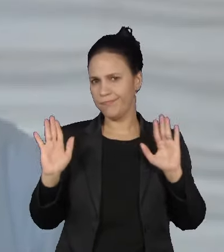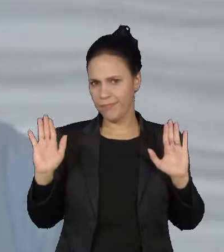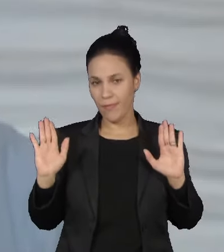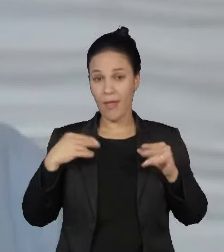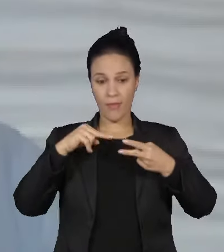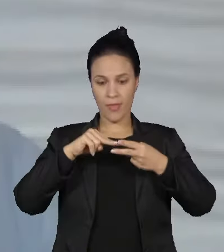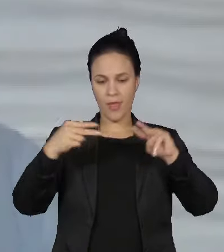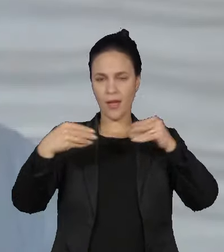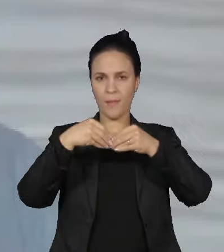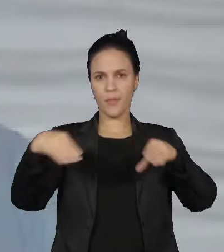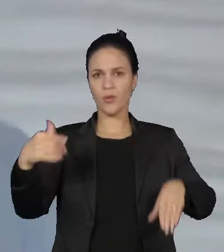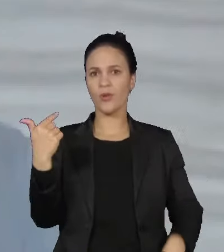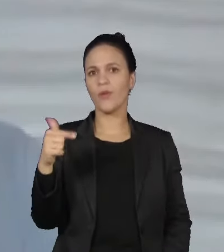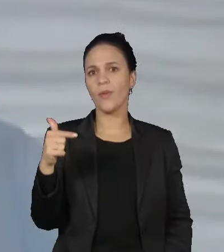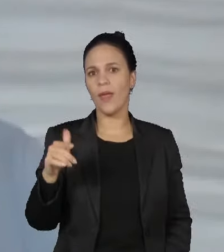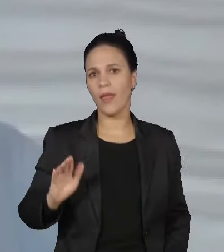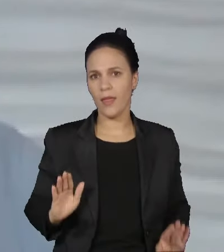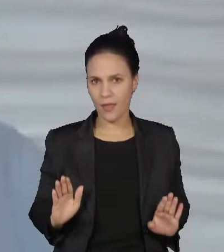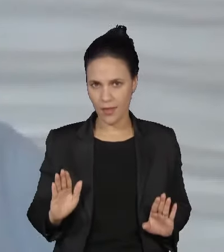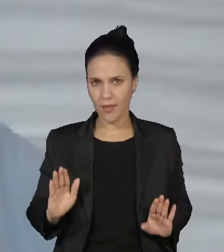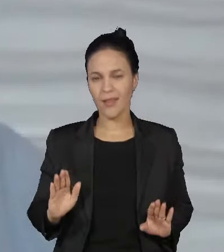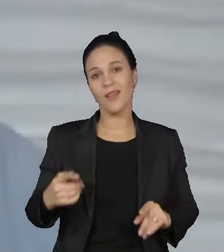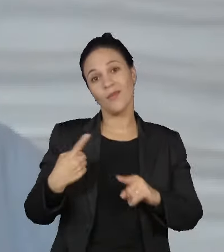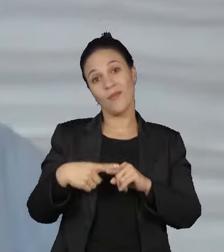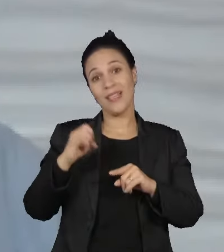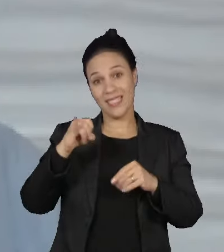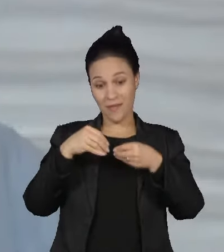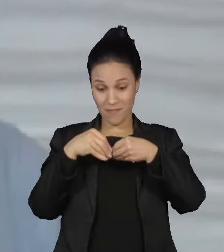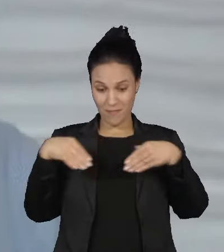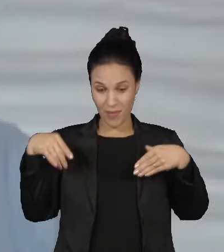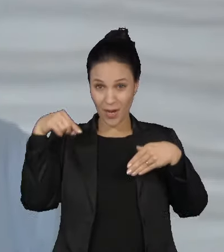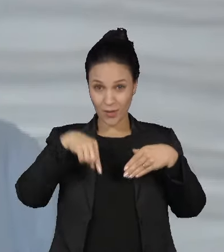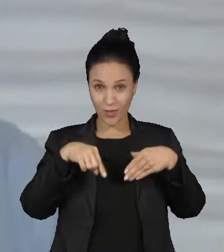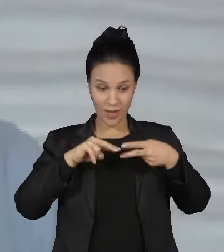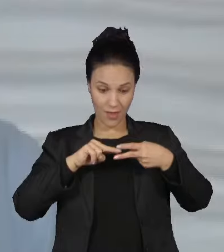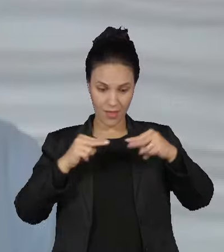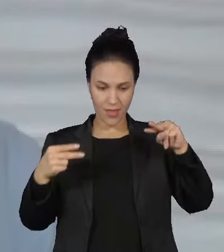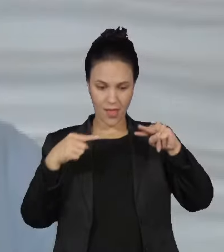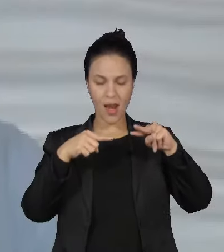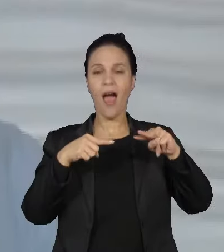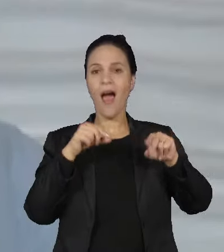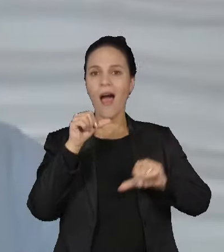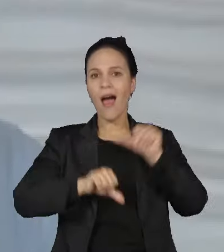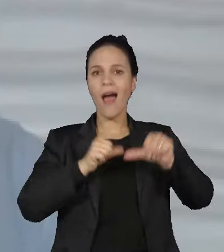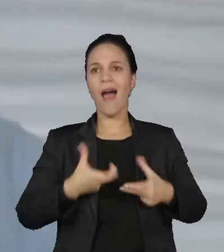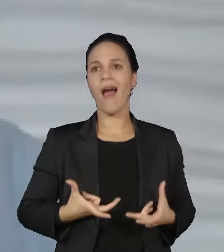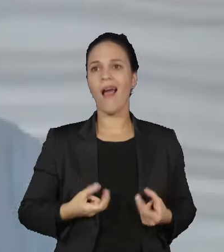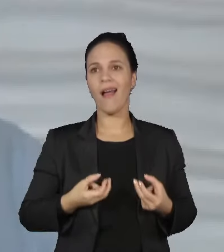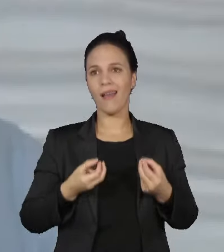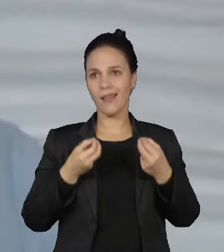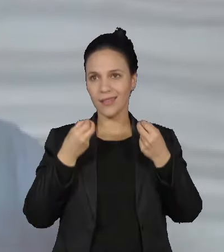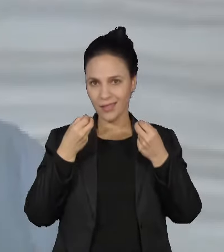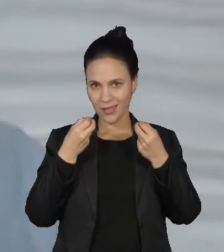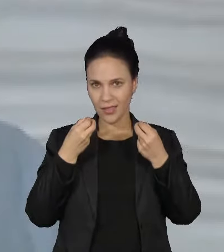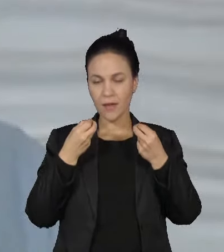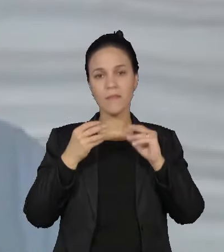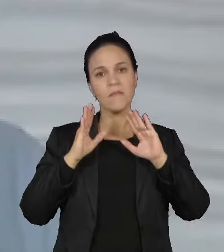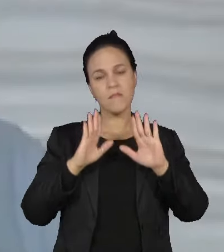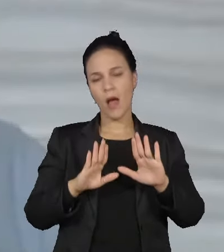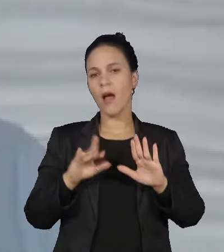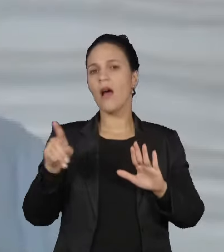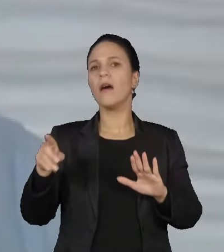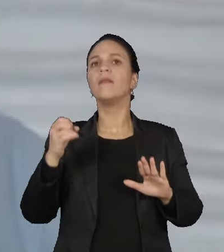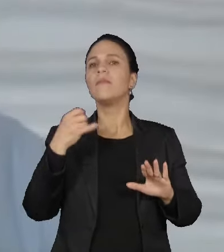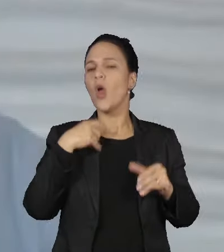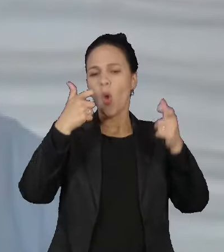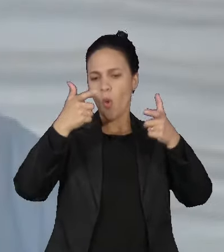DNA, que é o que a gente sabe que vai gerar a formação dos tumores, né? Os tumores, de uma forma geral, né, aí sem especificar o